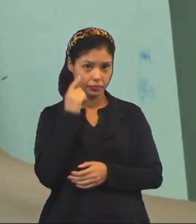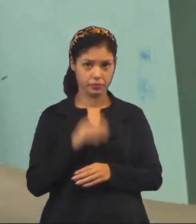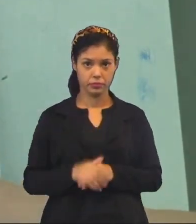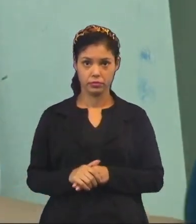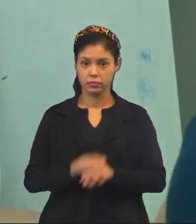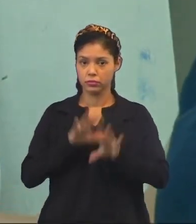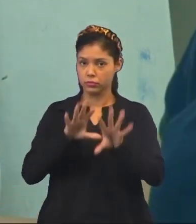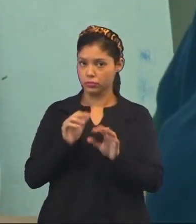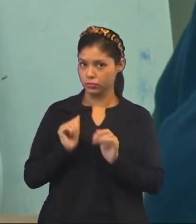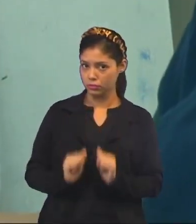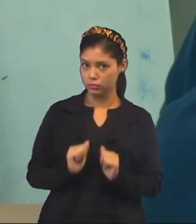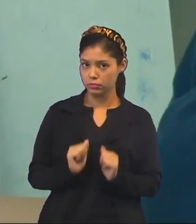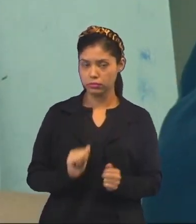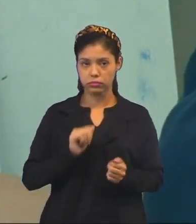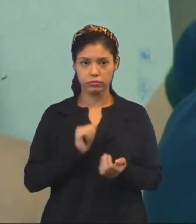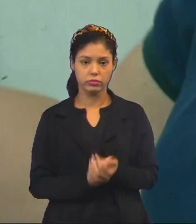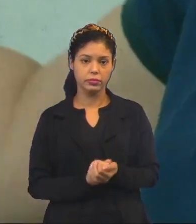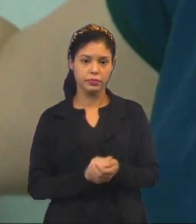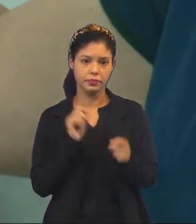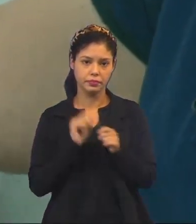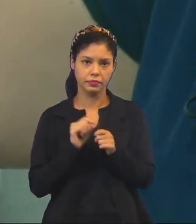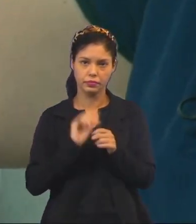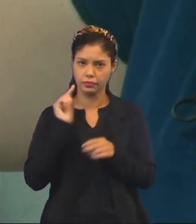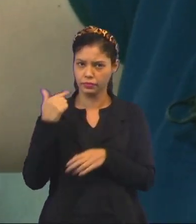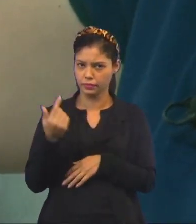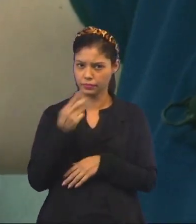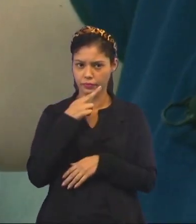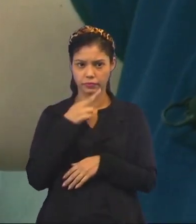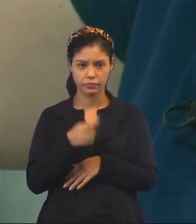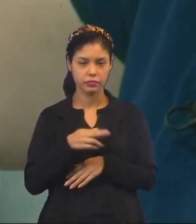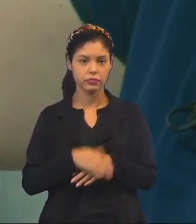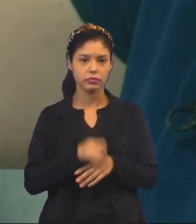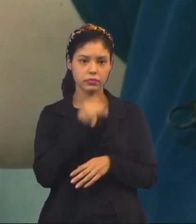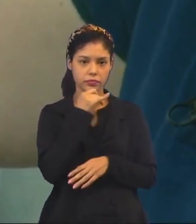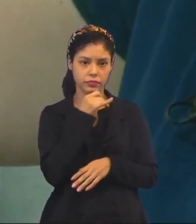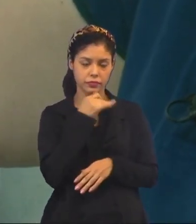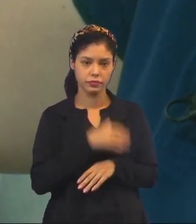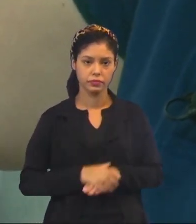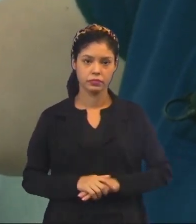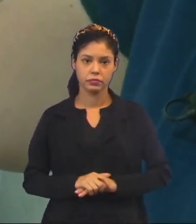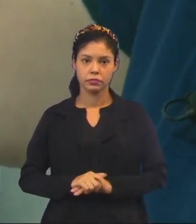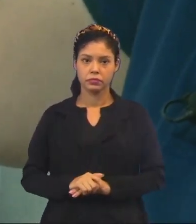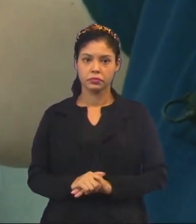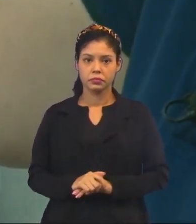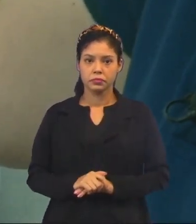mentalmente. Aí você pode fazer um outro cálculo. Por exemplo,